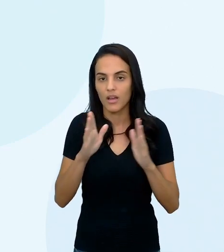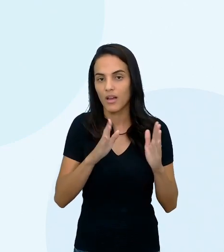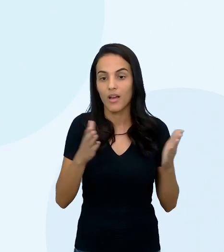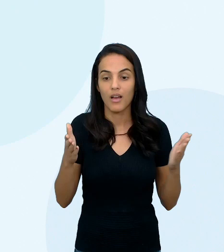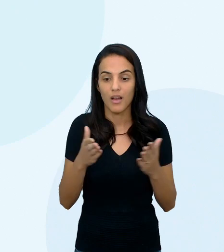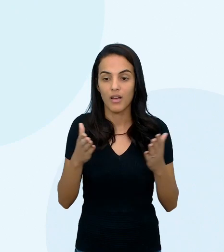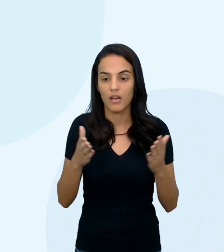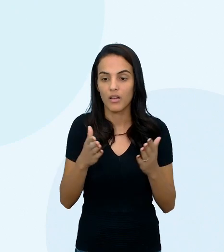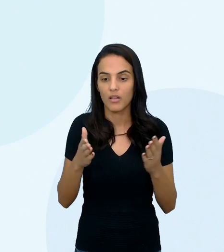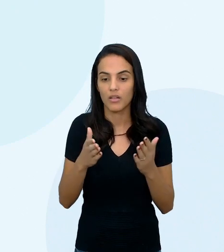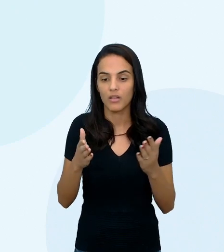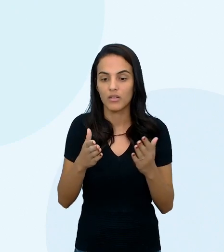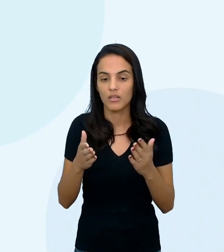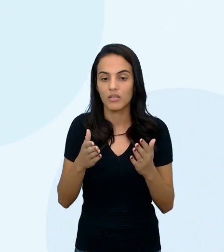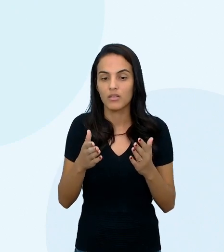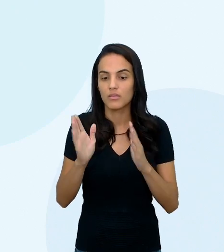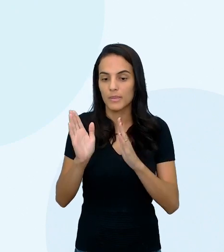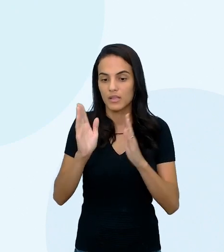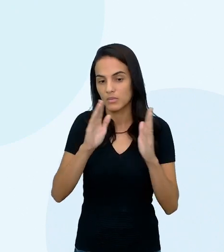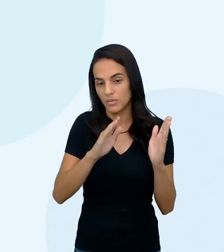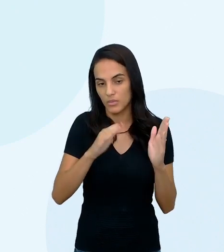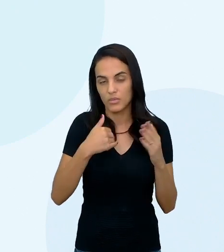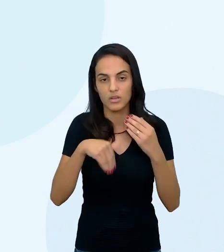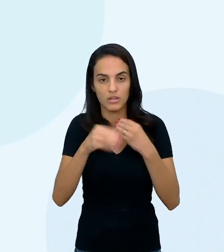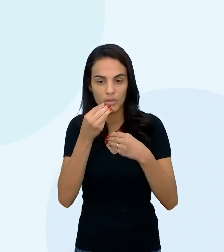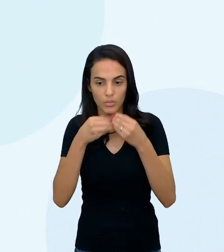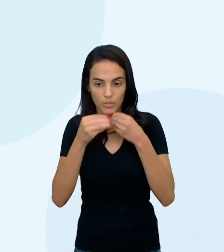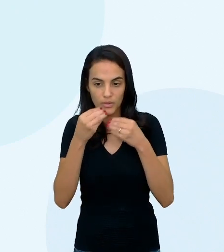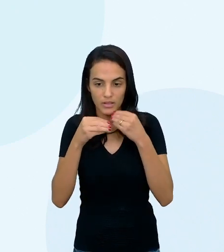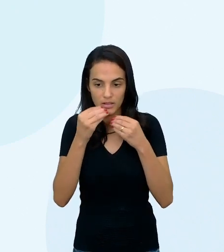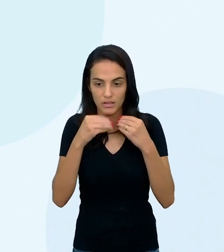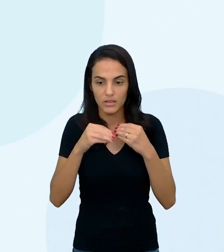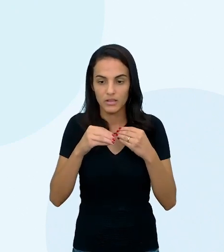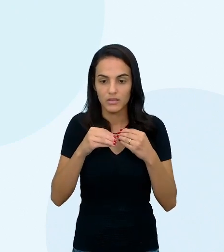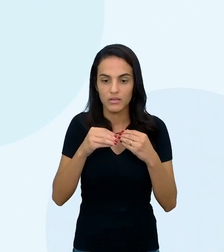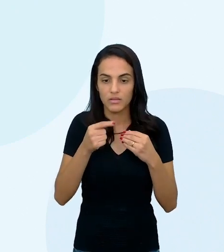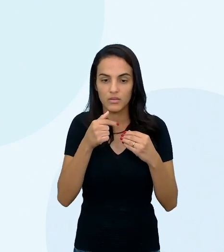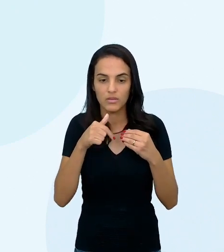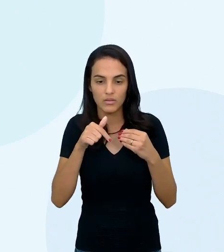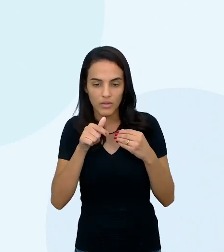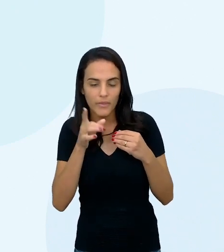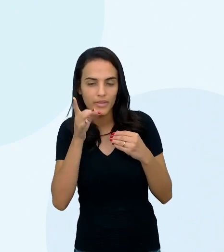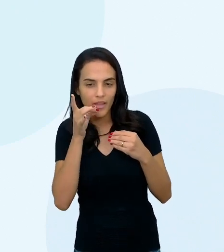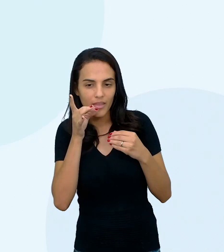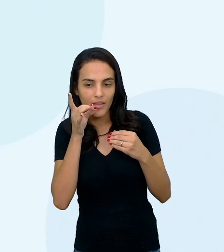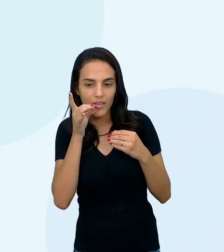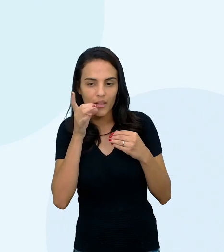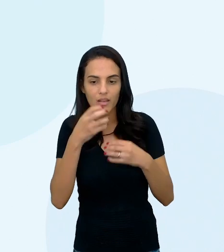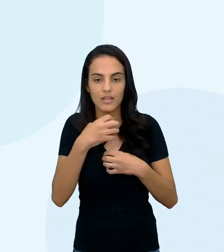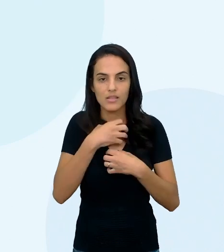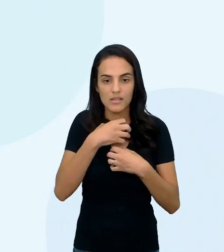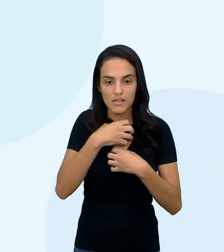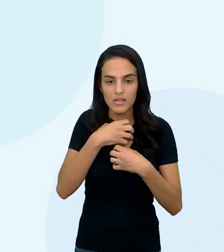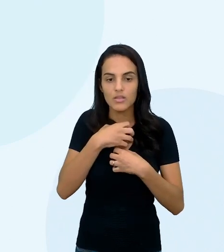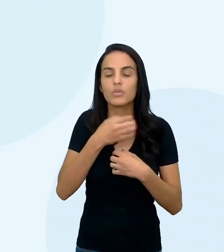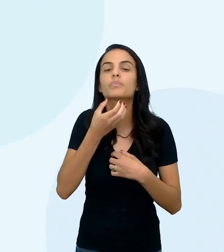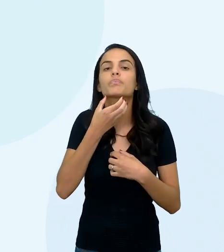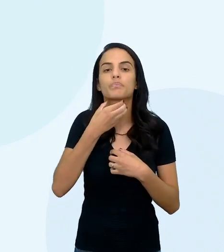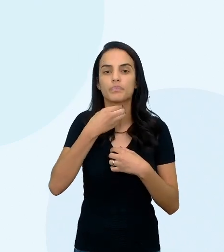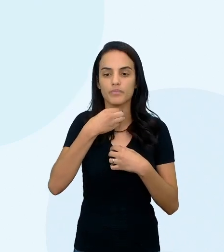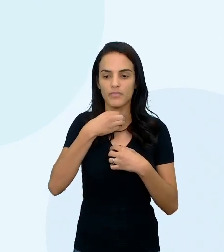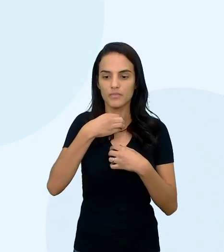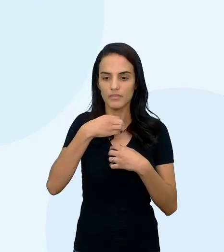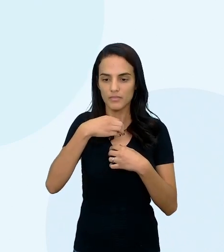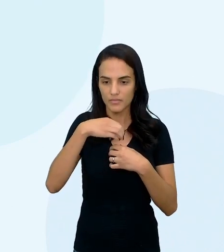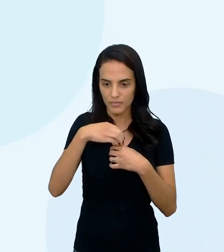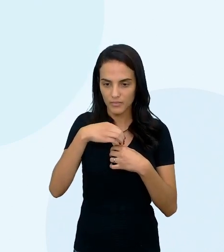olha só, passou, né, o nosso alimento, a gente deglutiu, ou seja, né, a gente engoliu o nosso